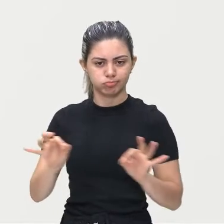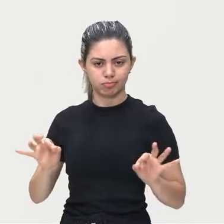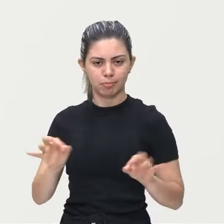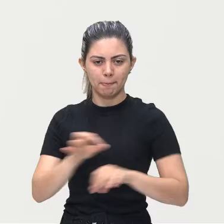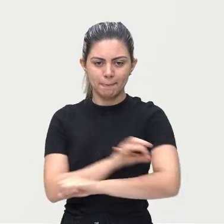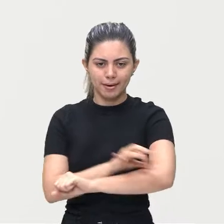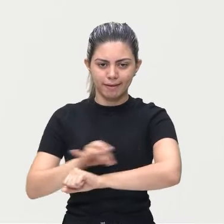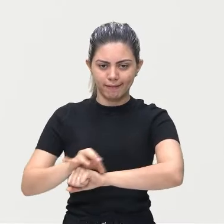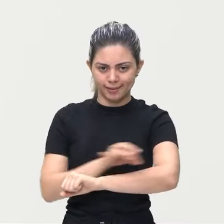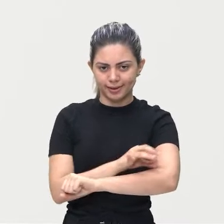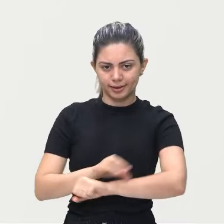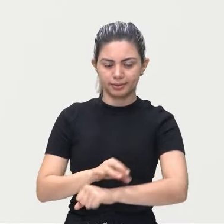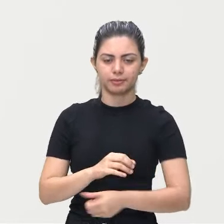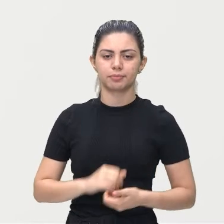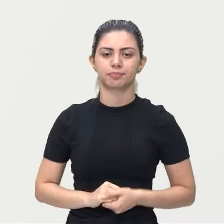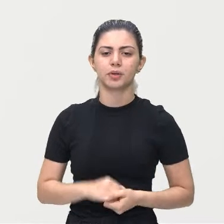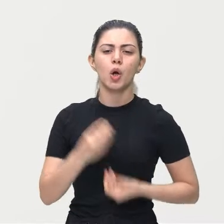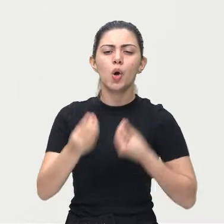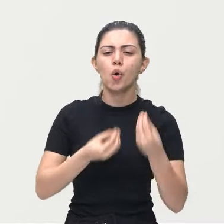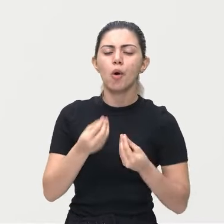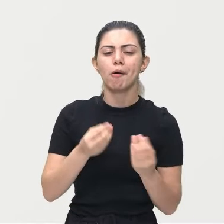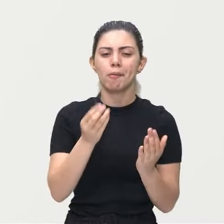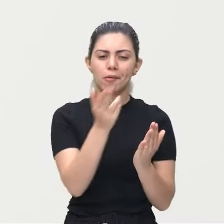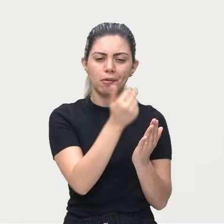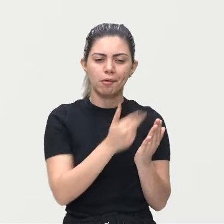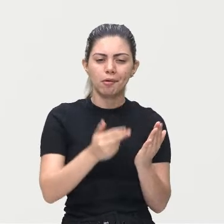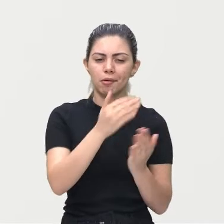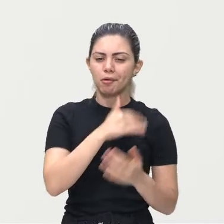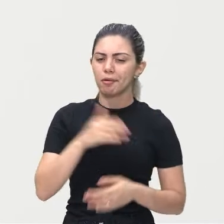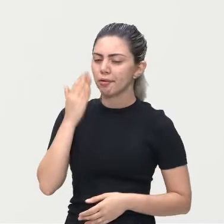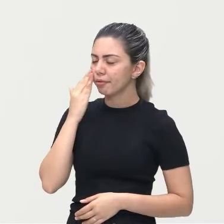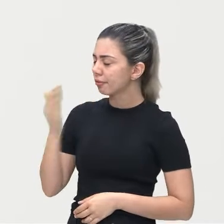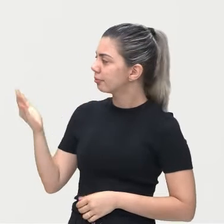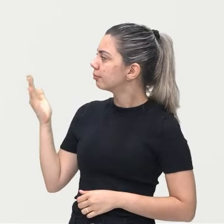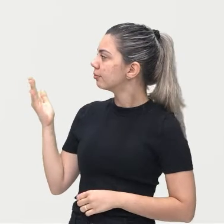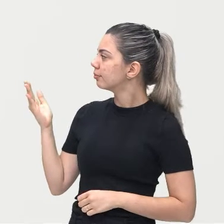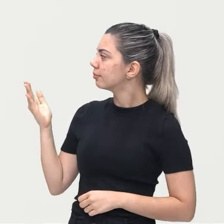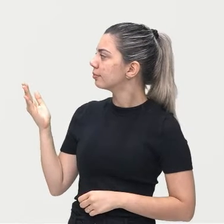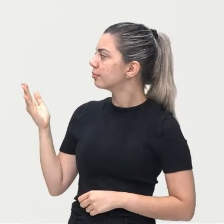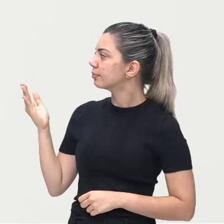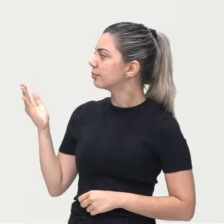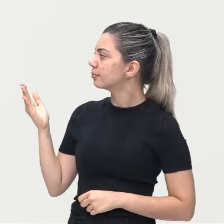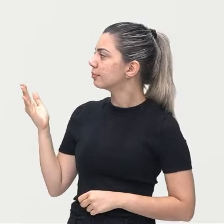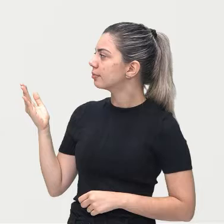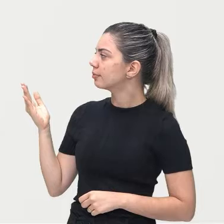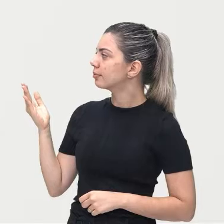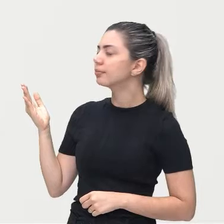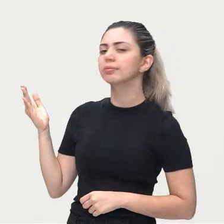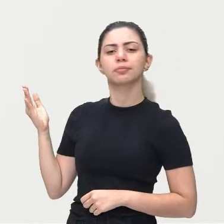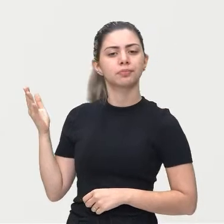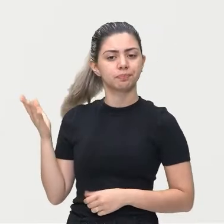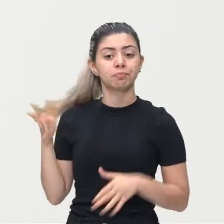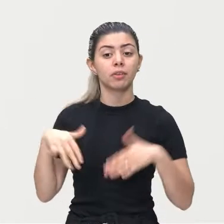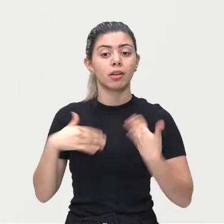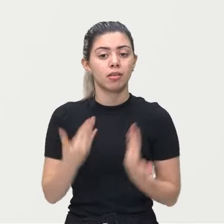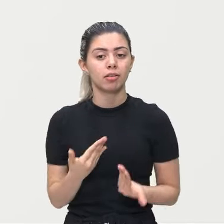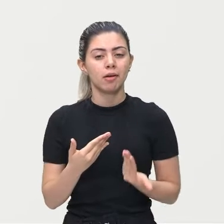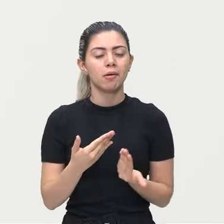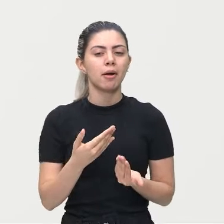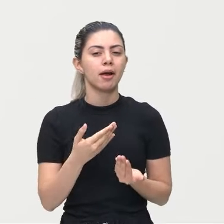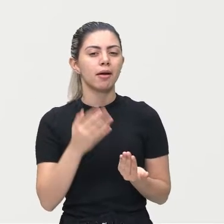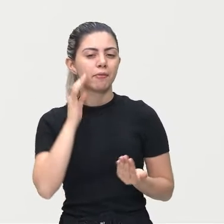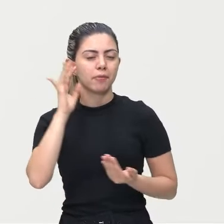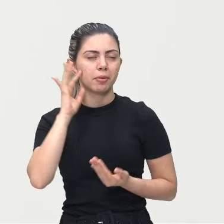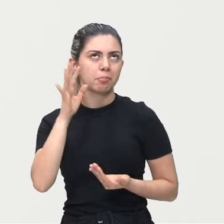é basicamente isso aqui. Vamos supor esse desenho que nós temos aqui do lado, né? Então vamos supor que aqui,